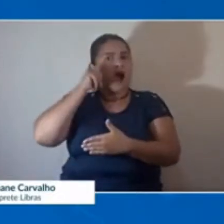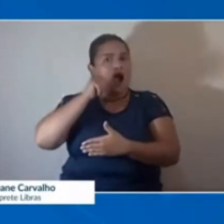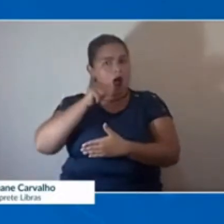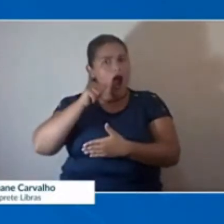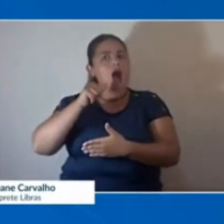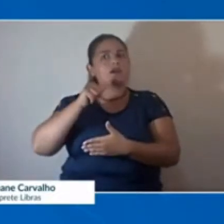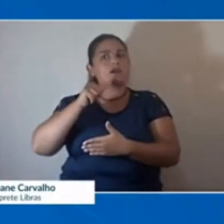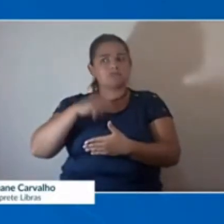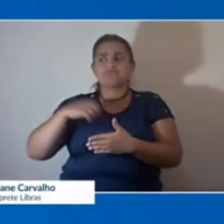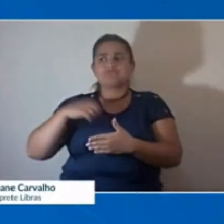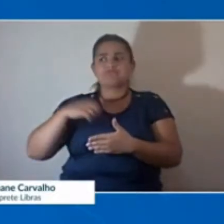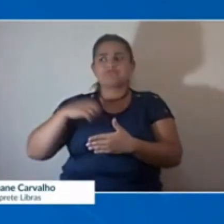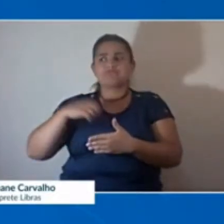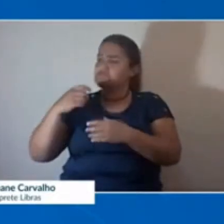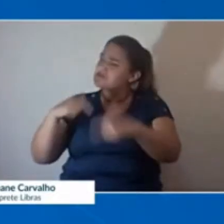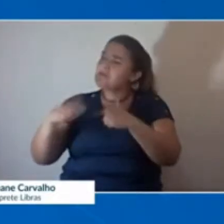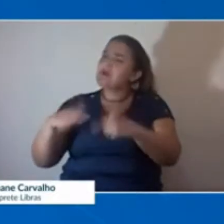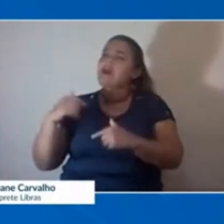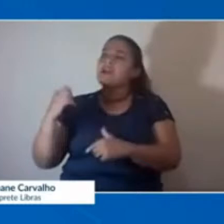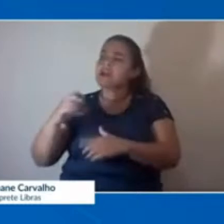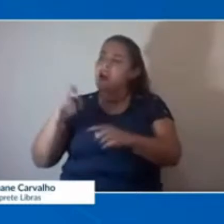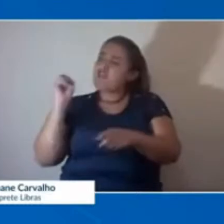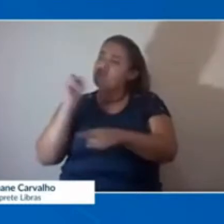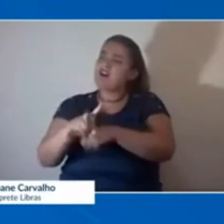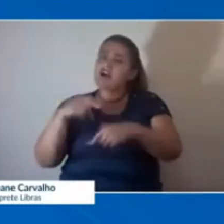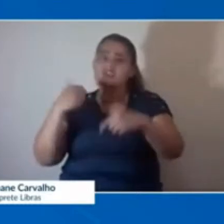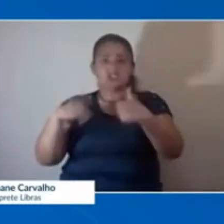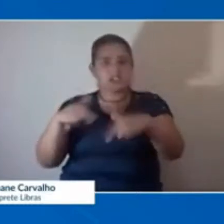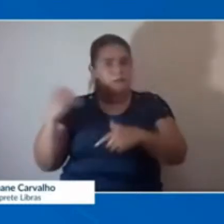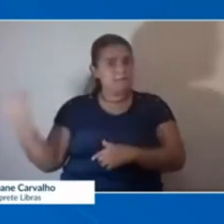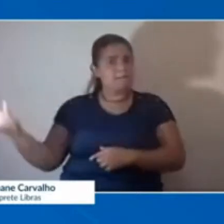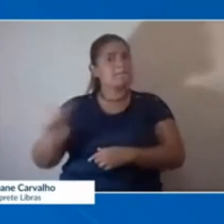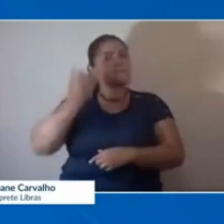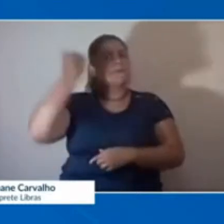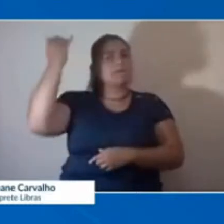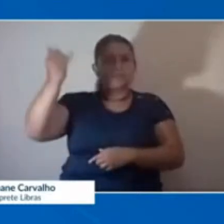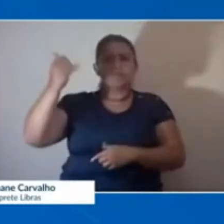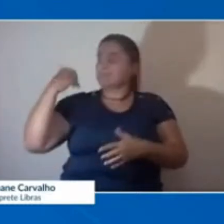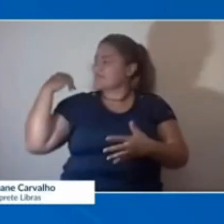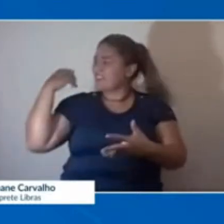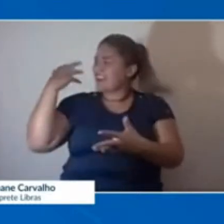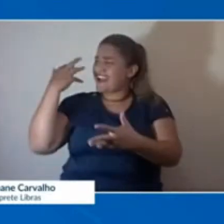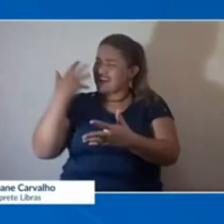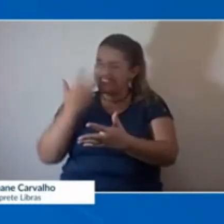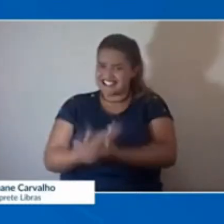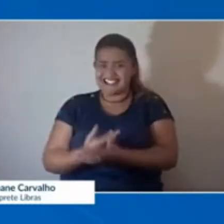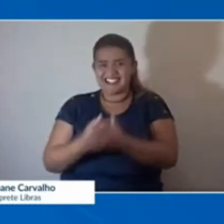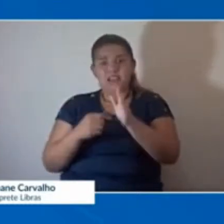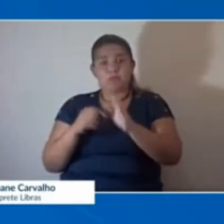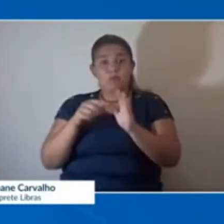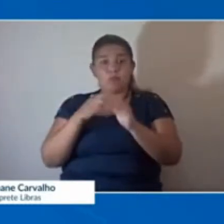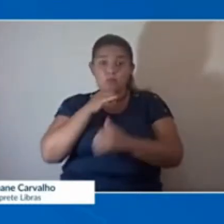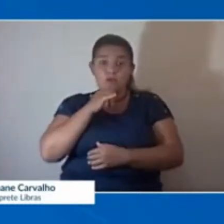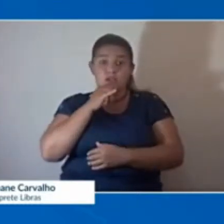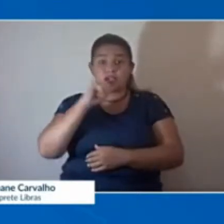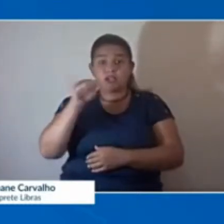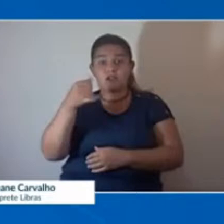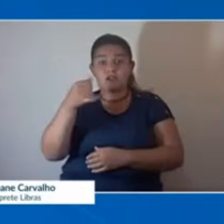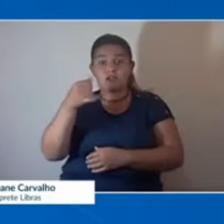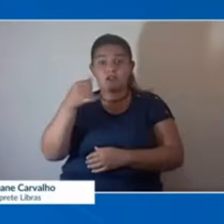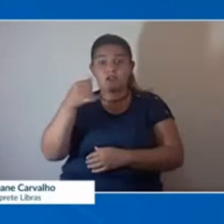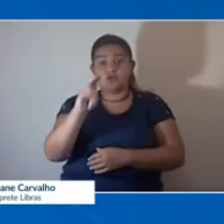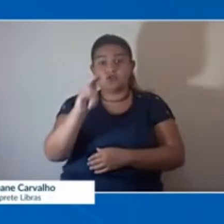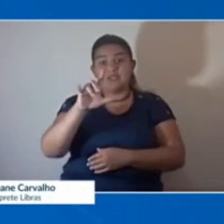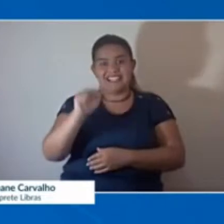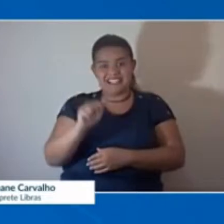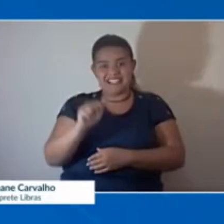ocupando espaços importantes, isso lá de trás para cá. Assim, a Gilda de Abreu, por exemplo, dirigiu um filme que teve